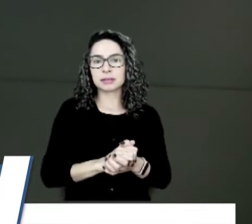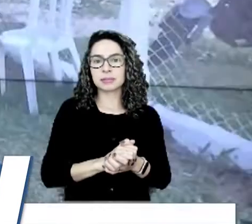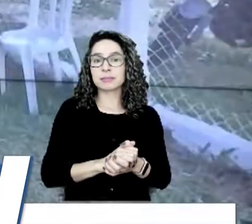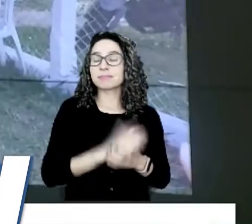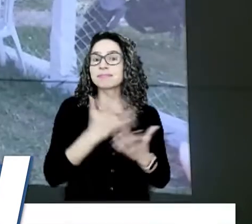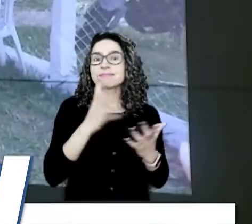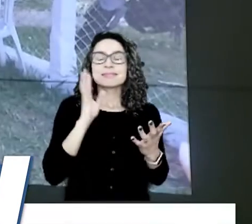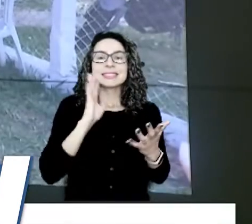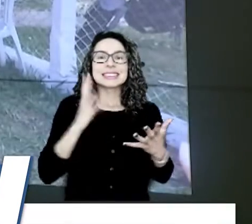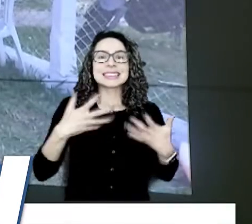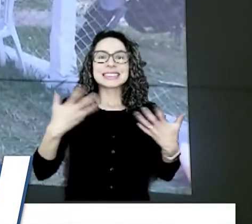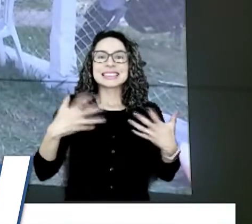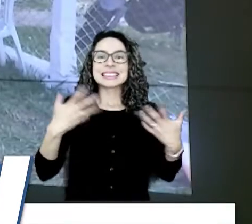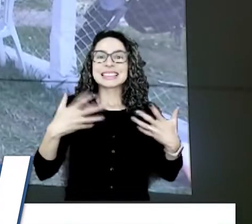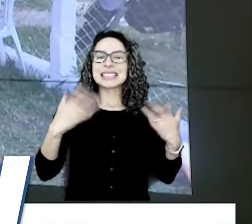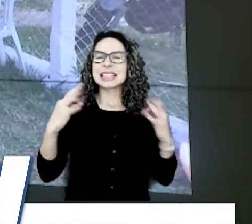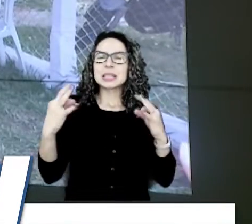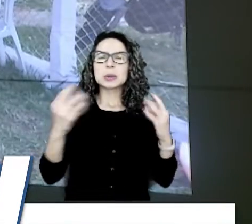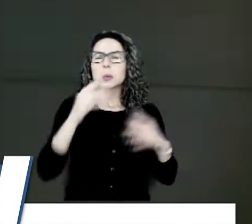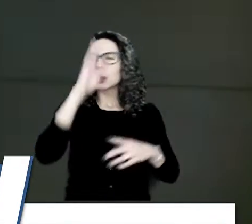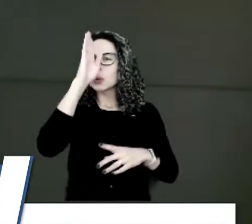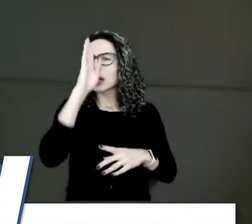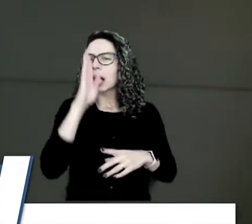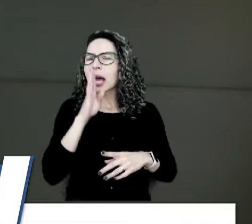alegria muito grande, tudo de graça,